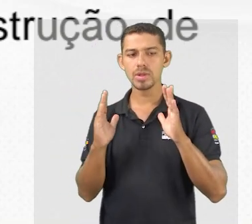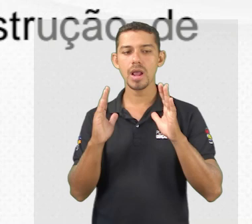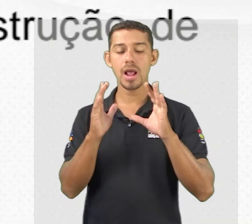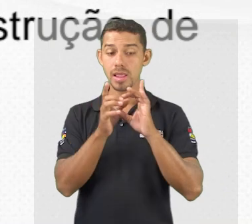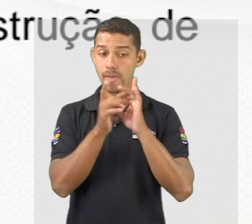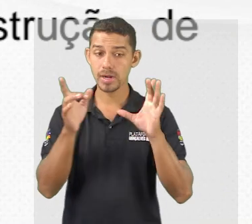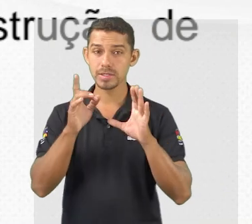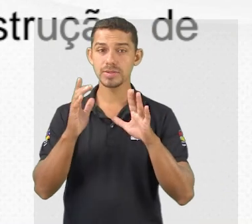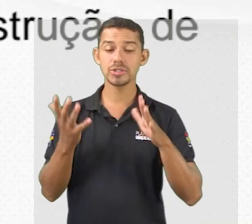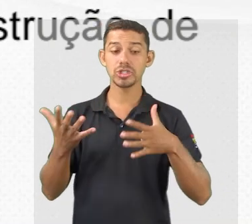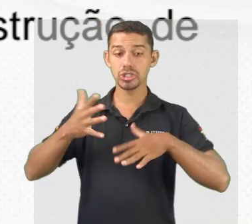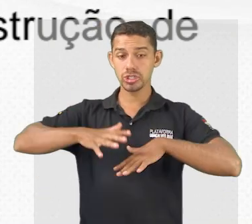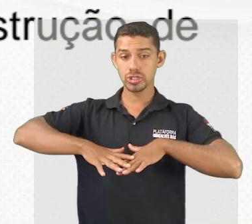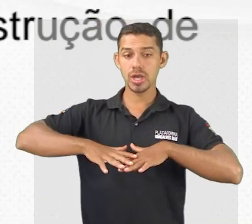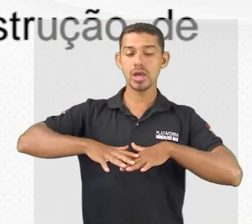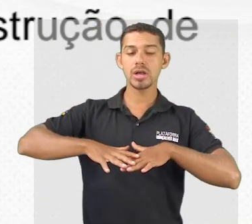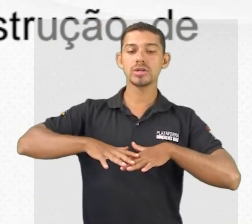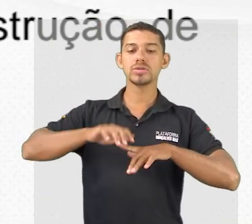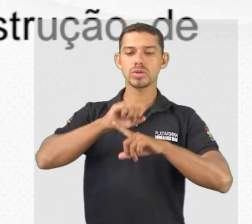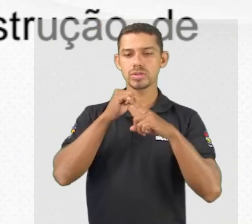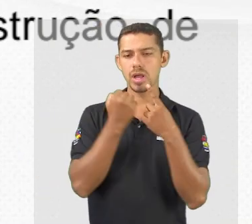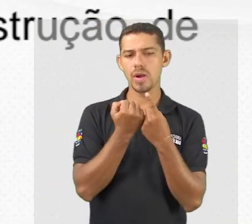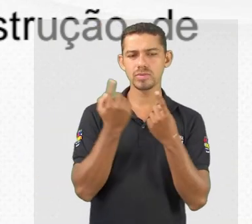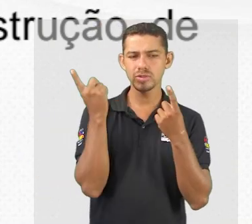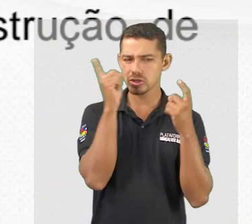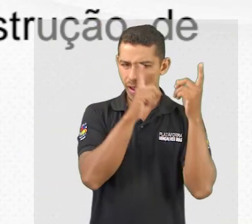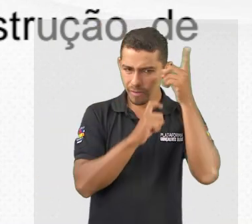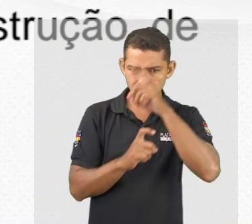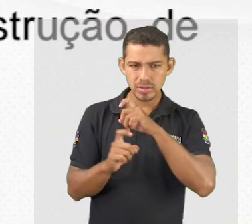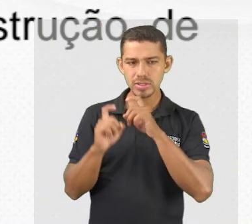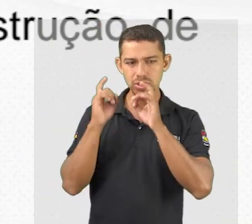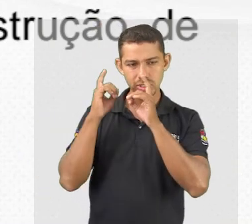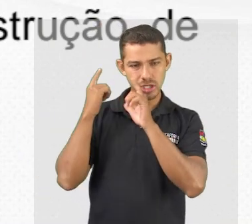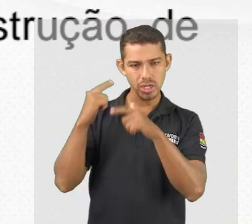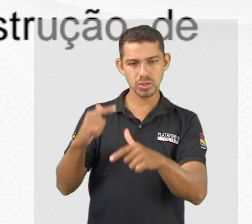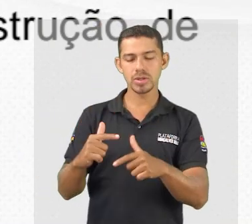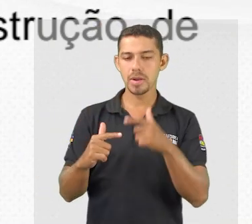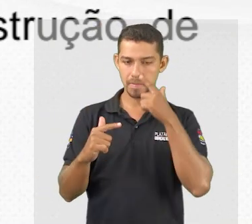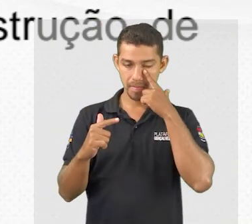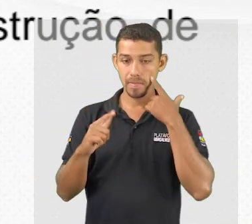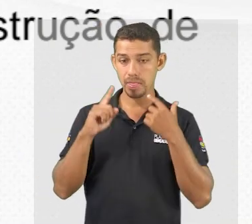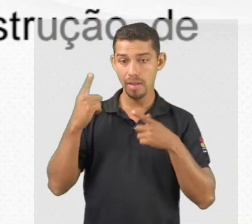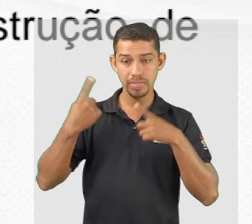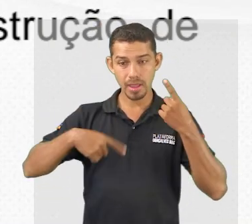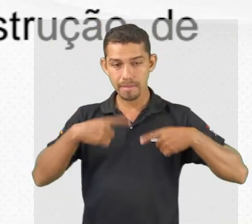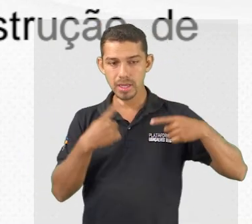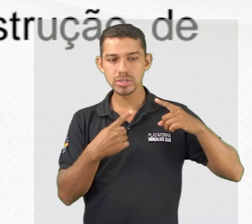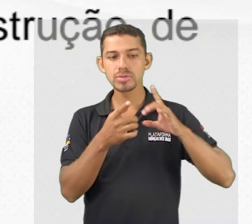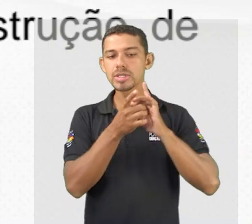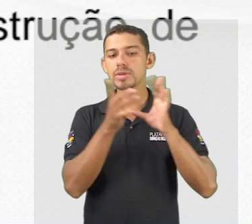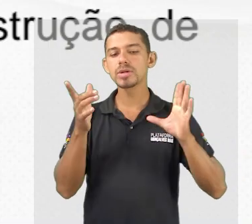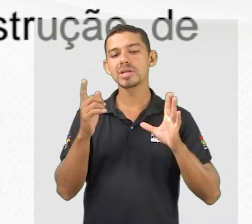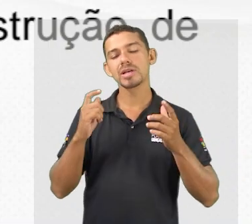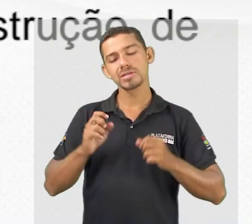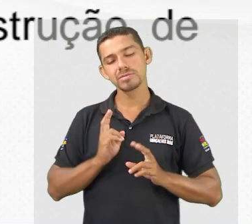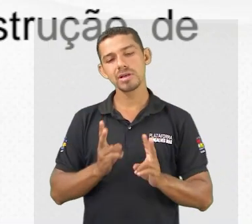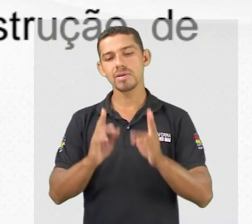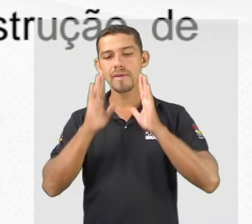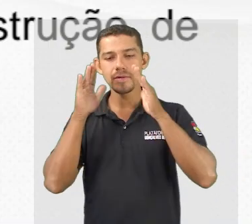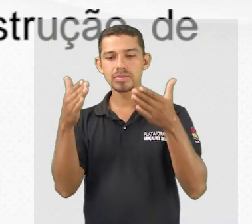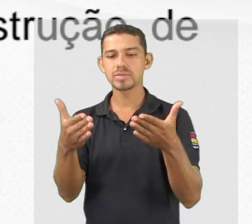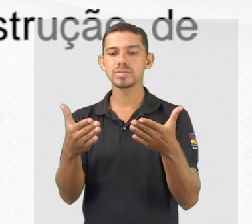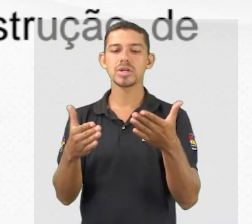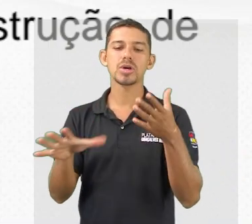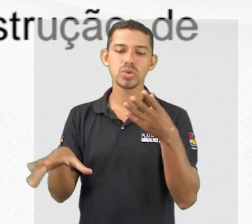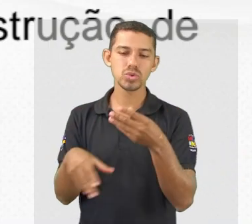digital e a inclusão social, desafiam as estruturas democráticas tradicionais. O debate sobre a democracia continua sendo central